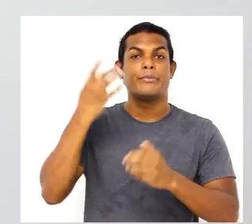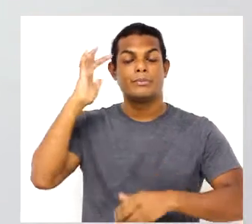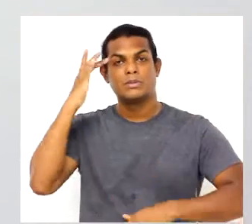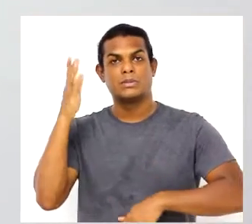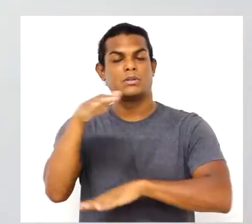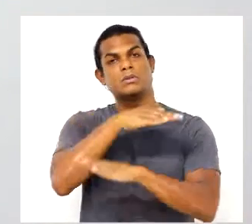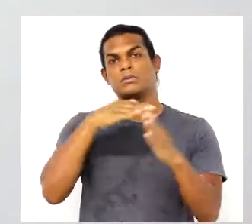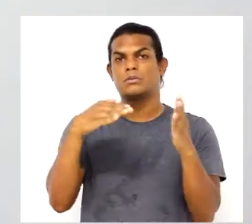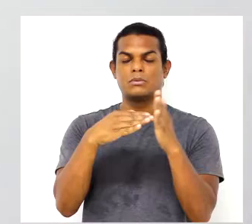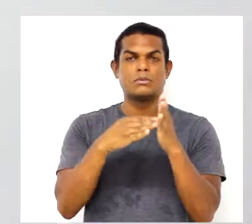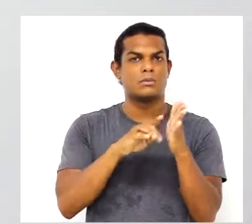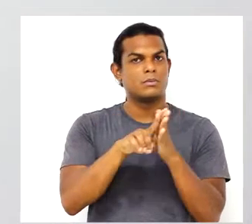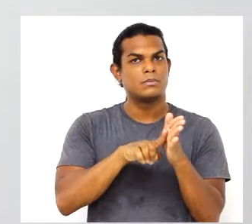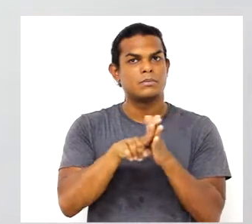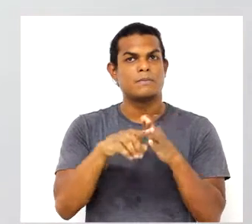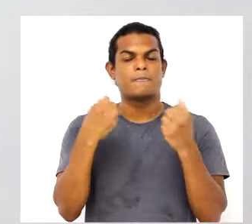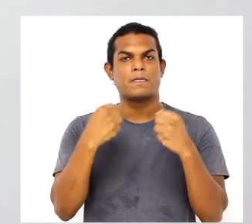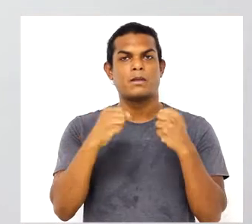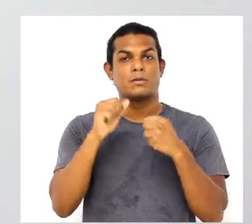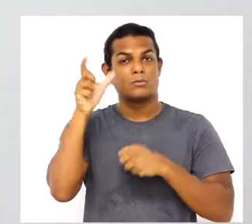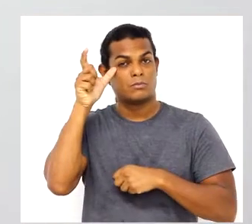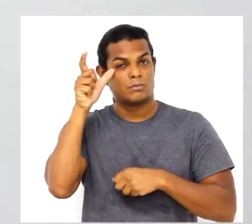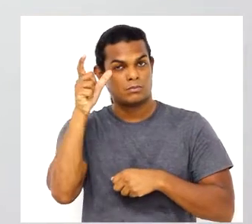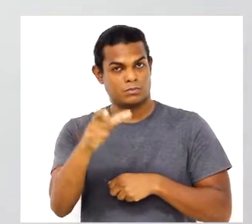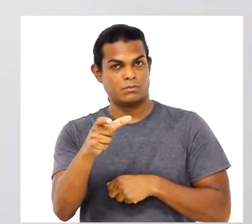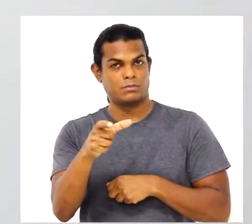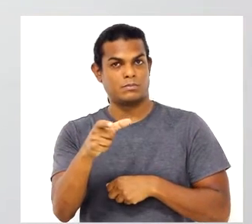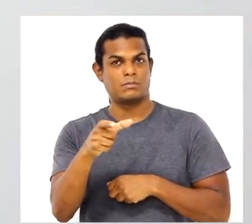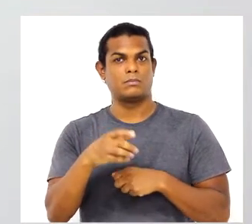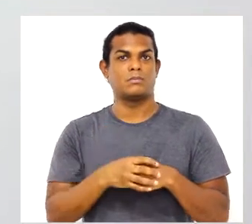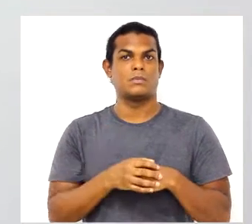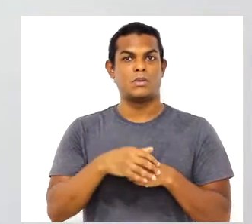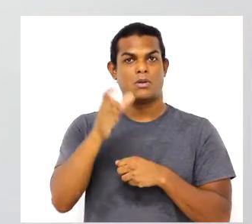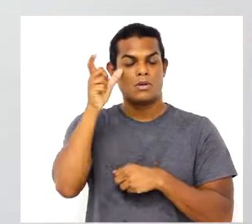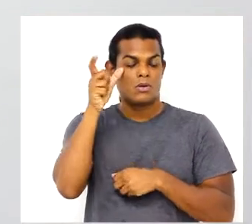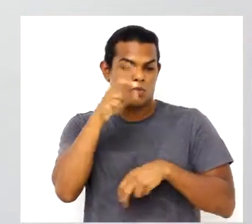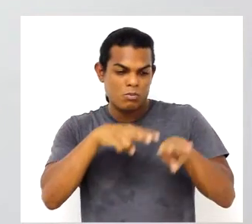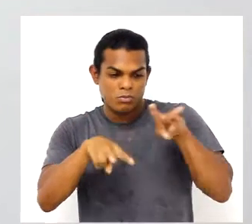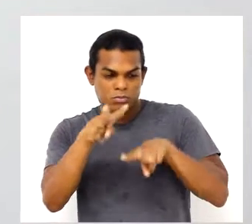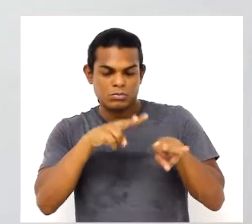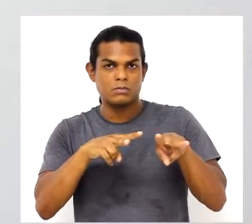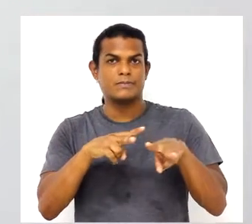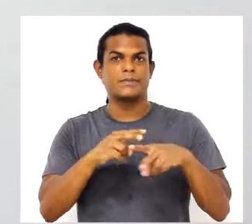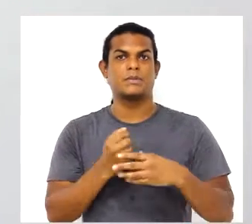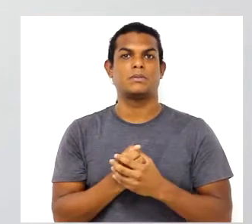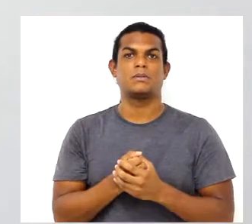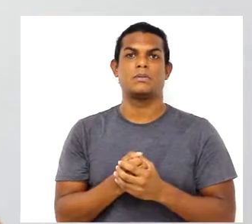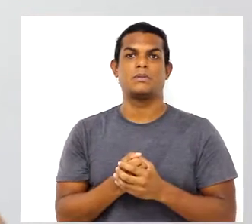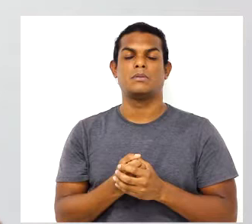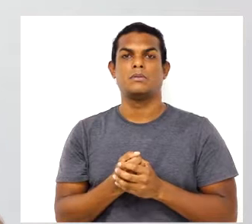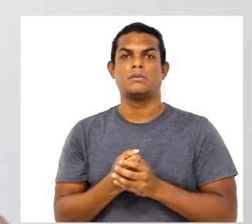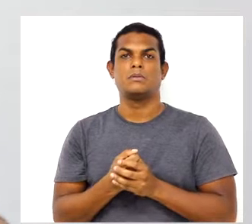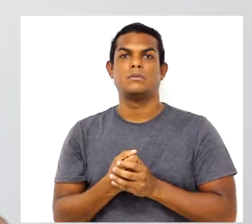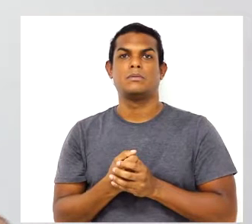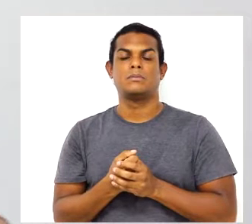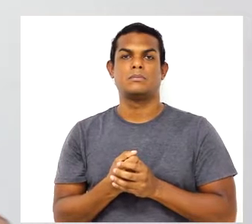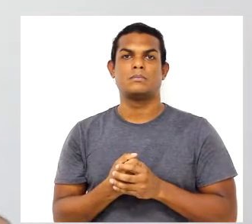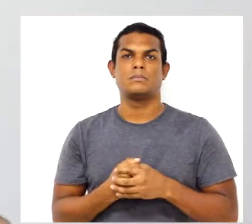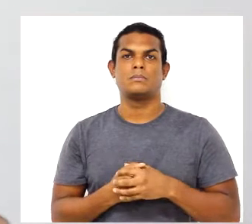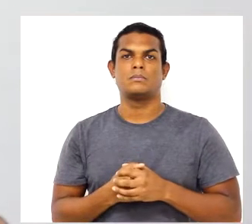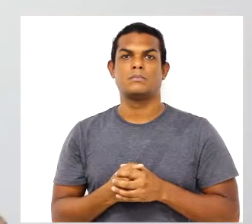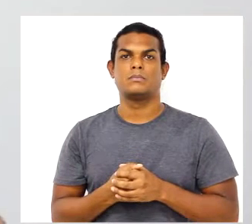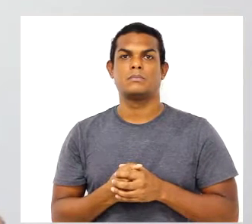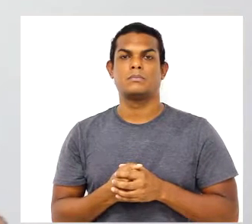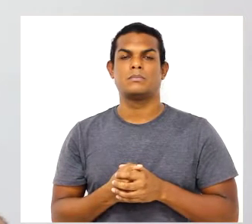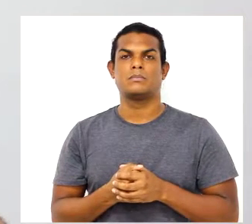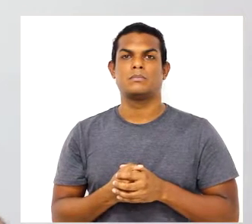pesquisa ela necessita de uma curiosidade, a uma observação de algo que nos chama atenção.